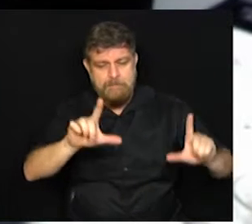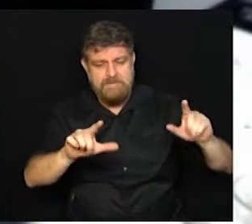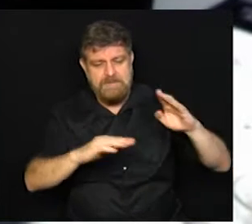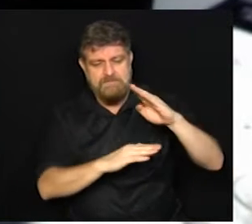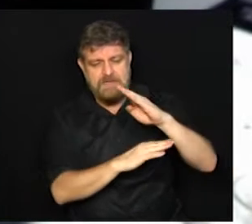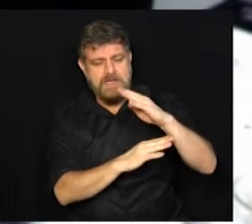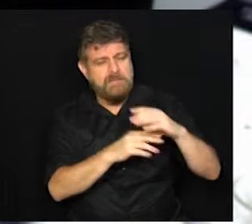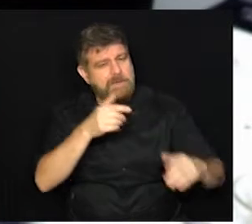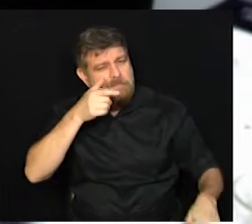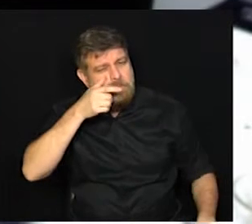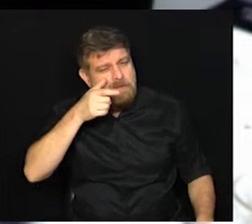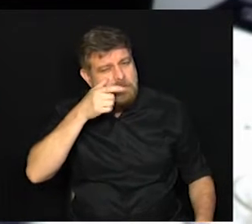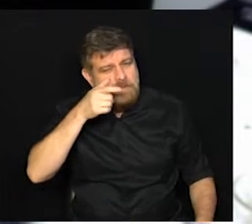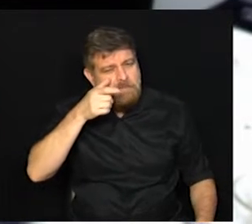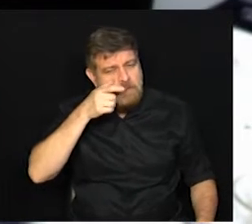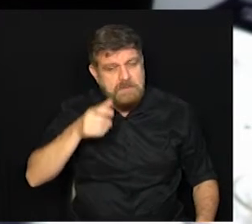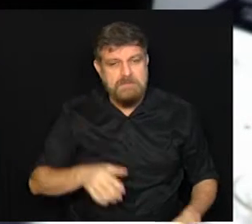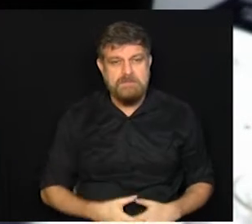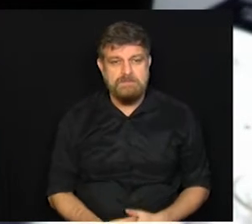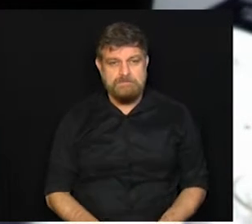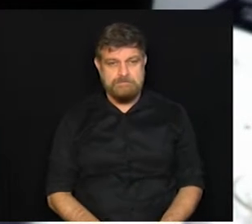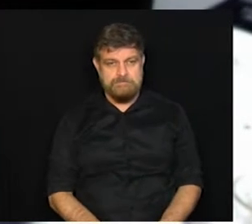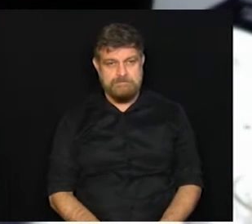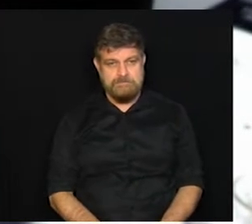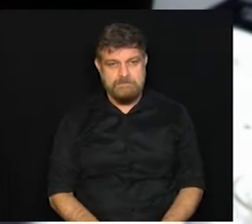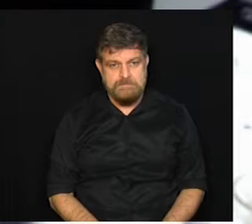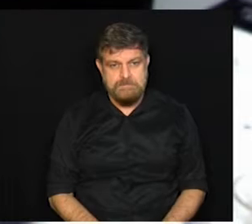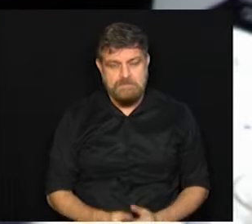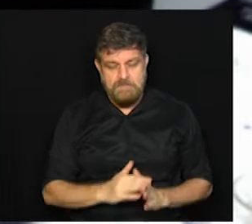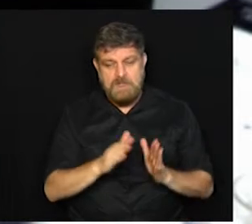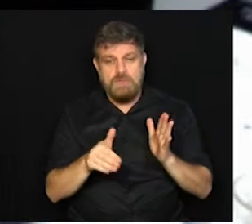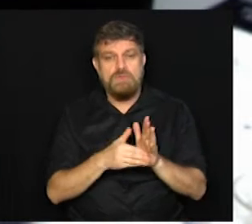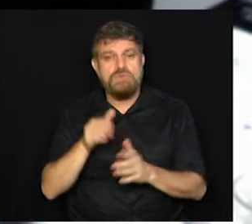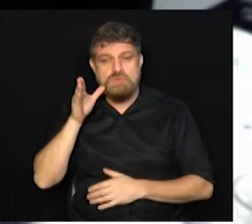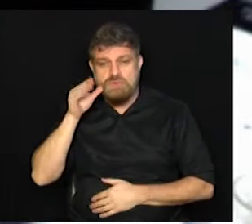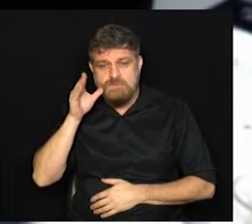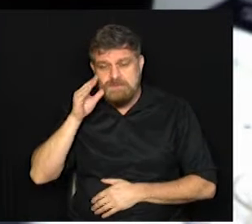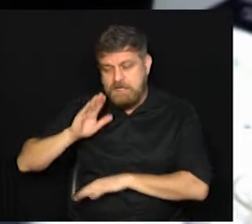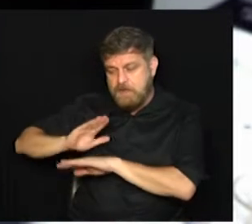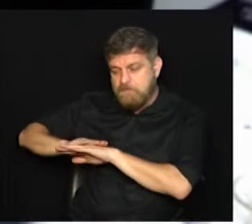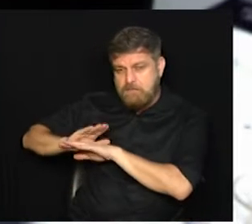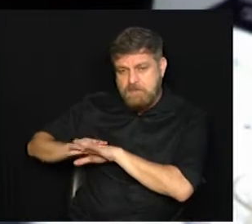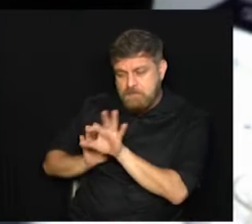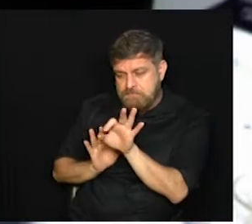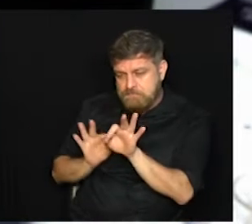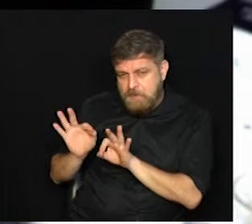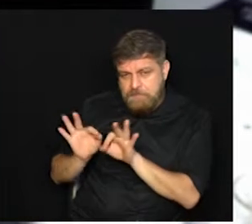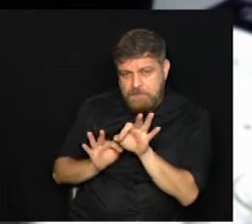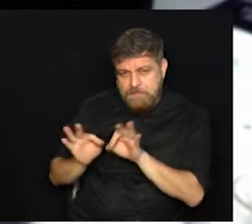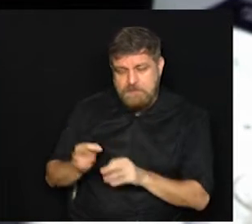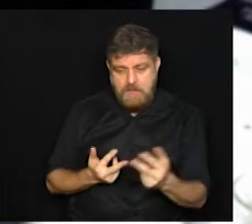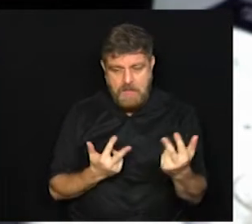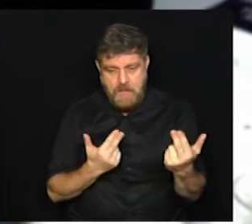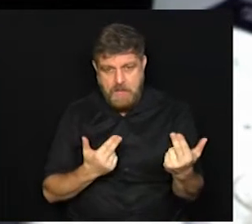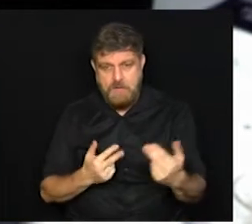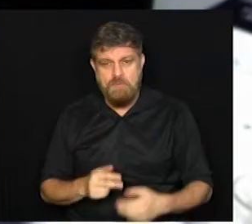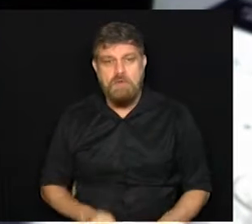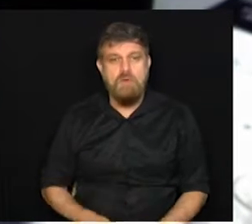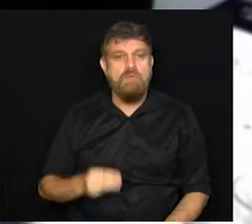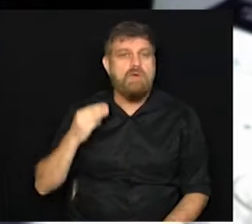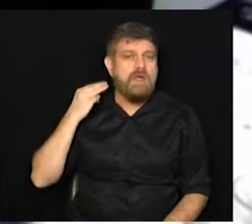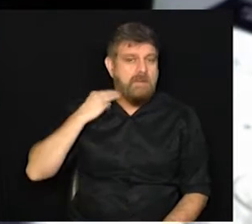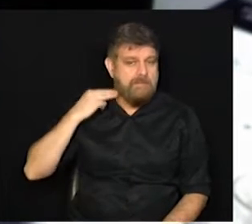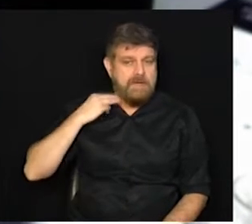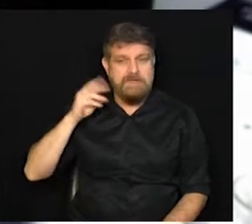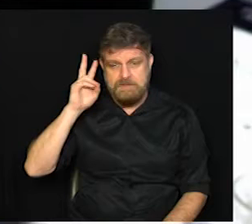assistindo na TV Câmara e a todos os funcionários também aí da TV Câmara, como bem lembrou a nossa vereadora